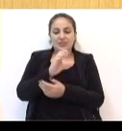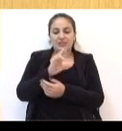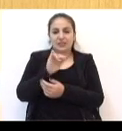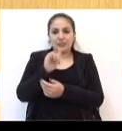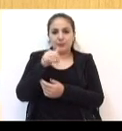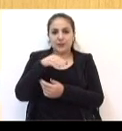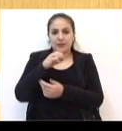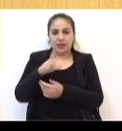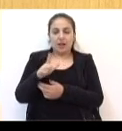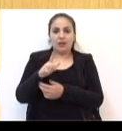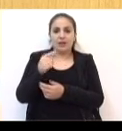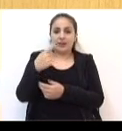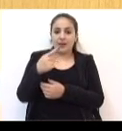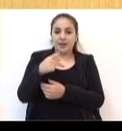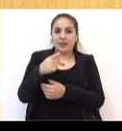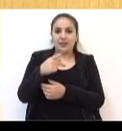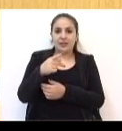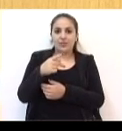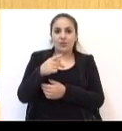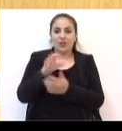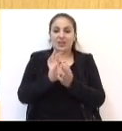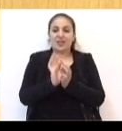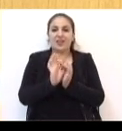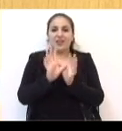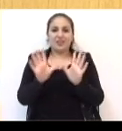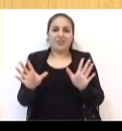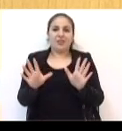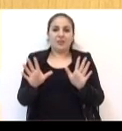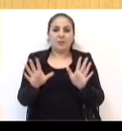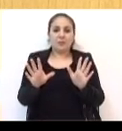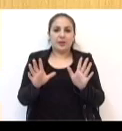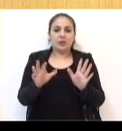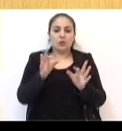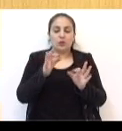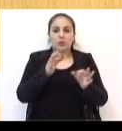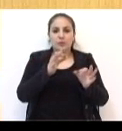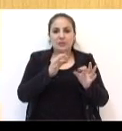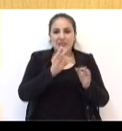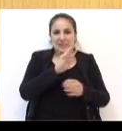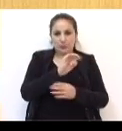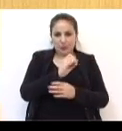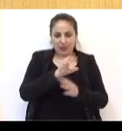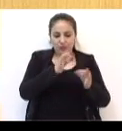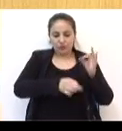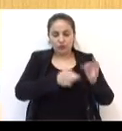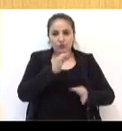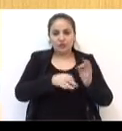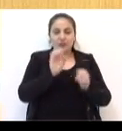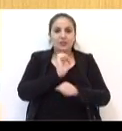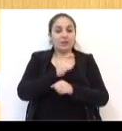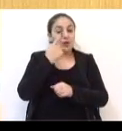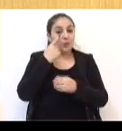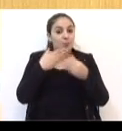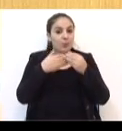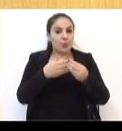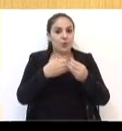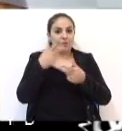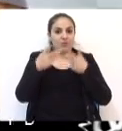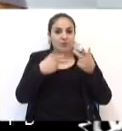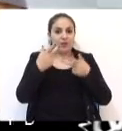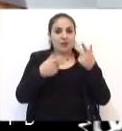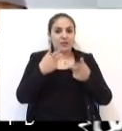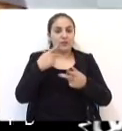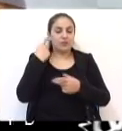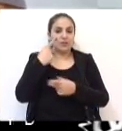o parlamentar foi absolvido pelo Tribunal de Justiça do Estado. Acompanhe um pouco do discurso do PTBista.